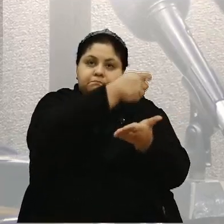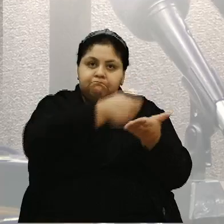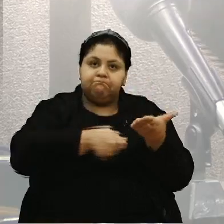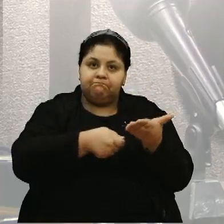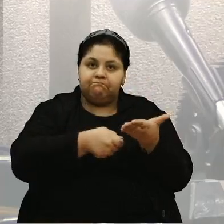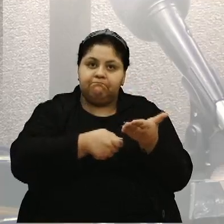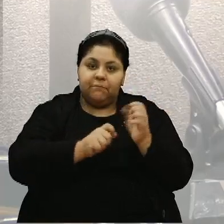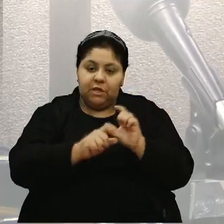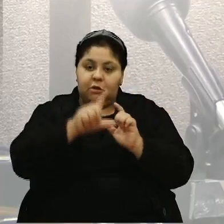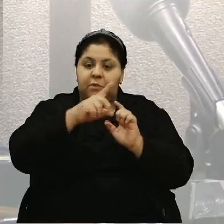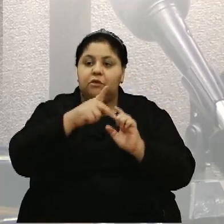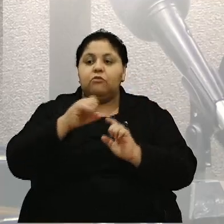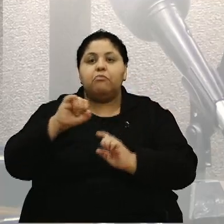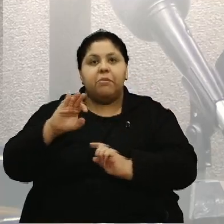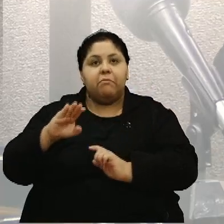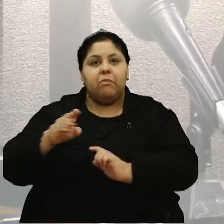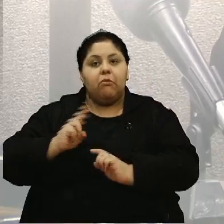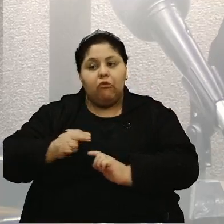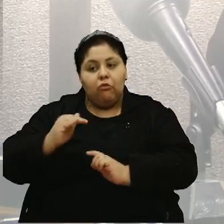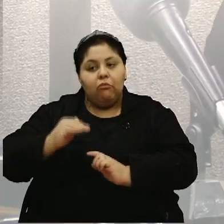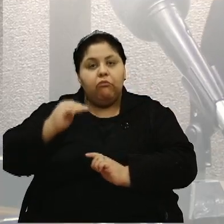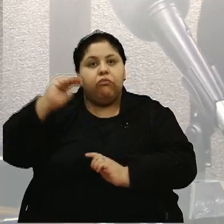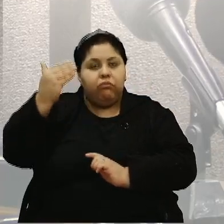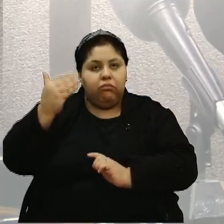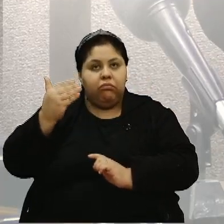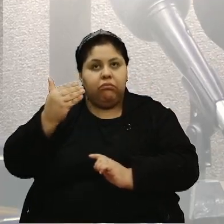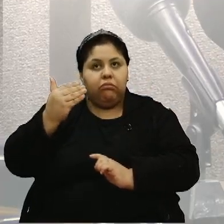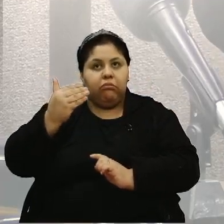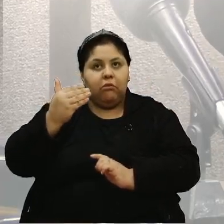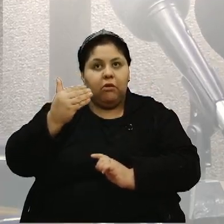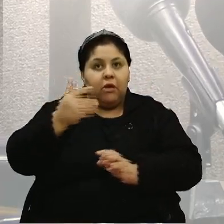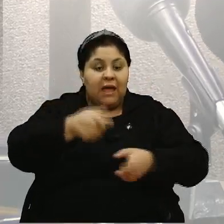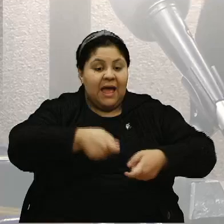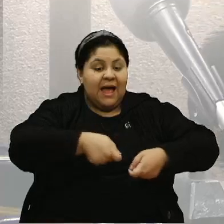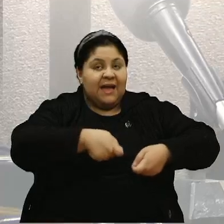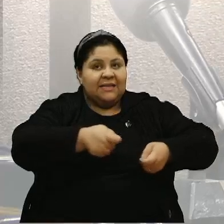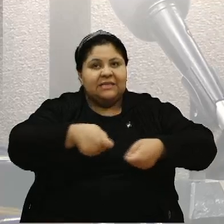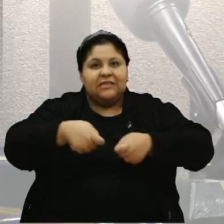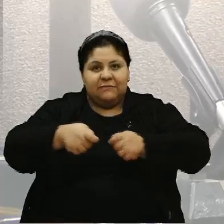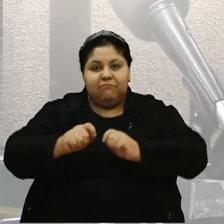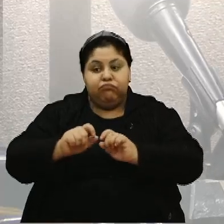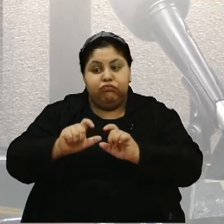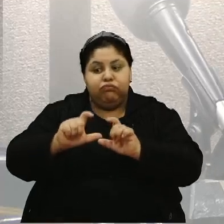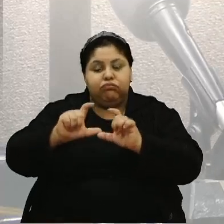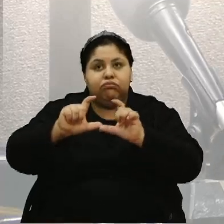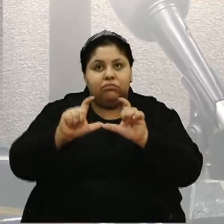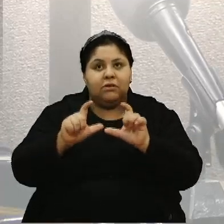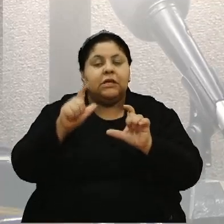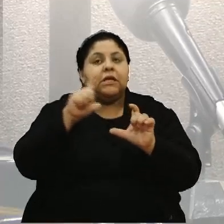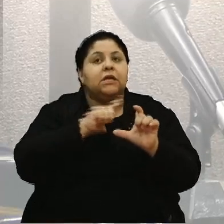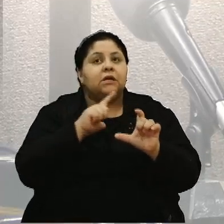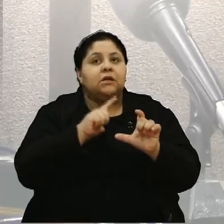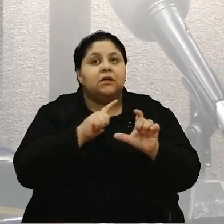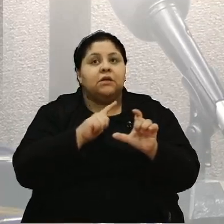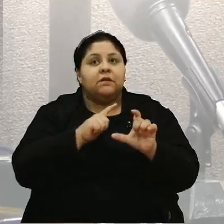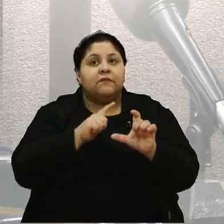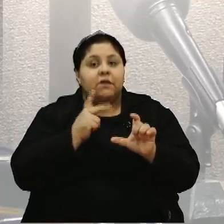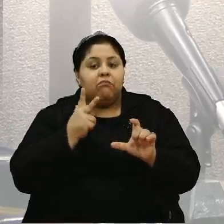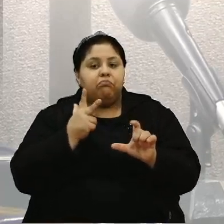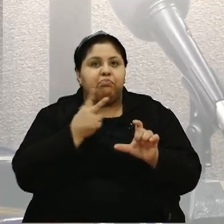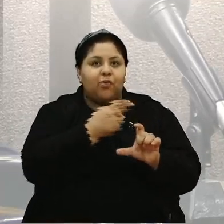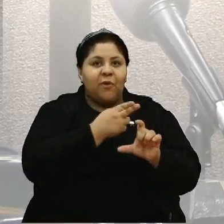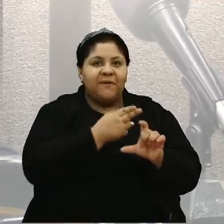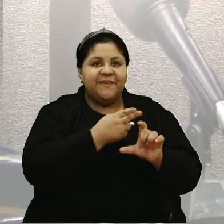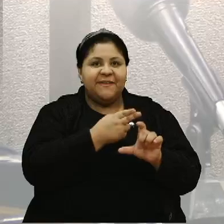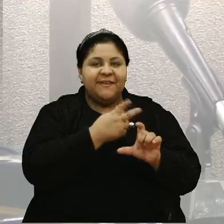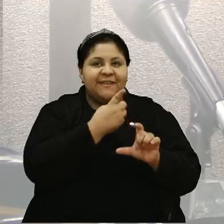ele vem subindo. Então, como a despesa acaba crescendo muito, e está crescendo, tem que fazer os cortes. Desses